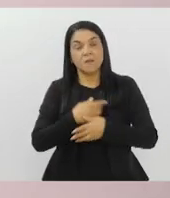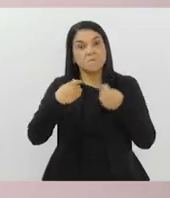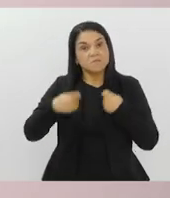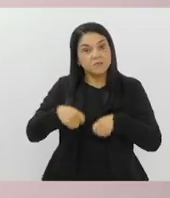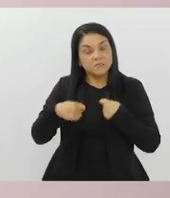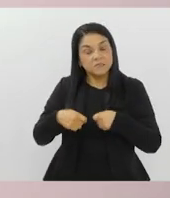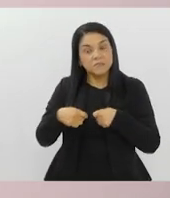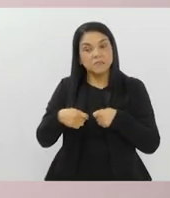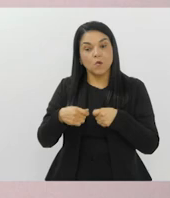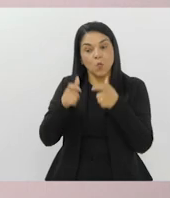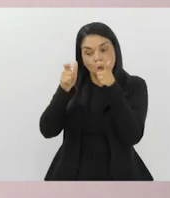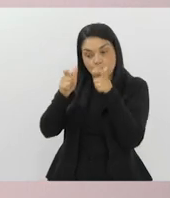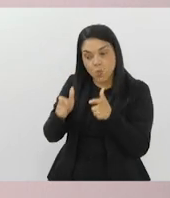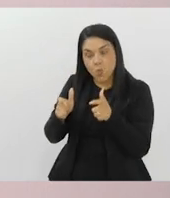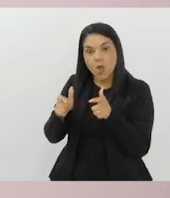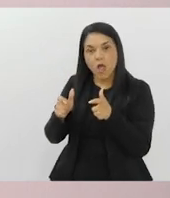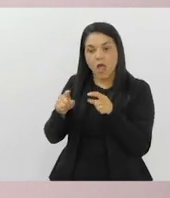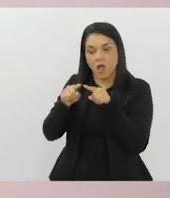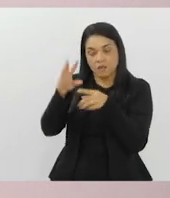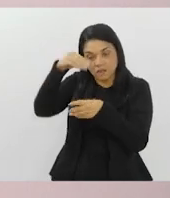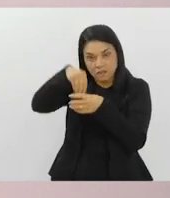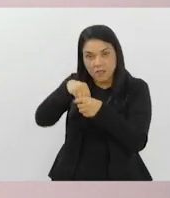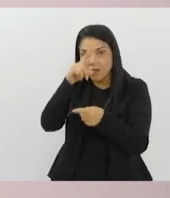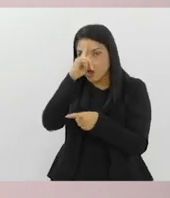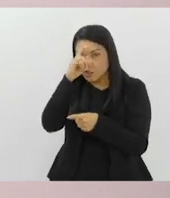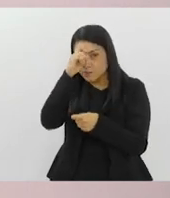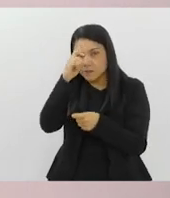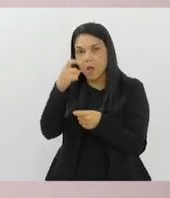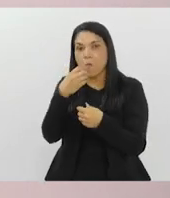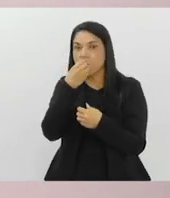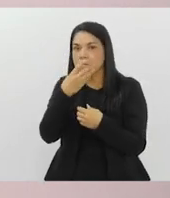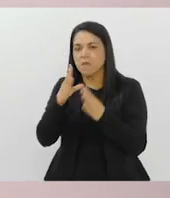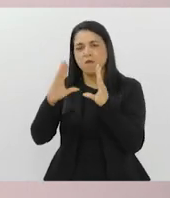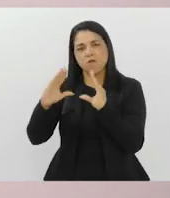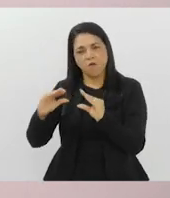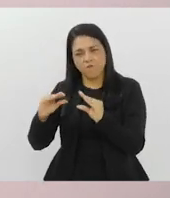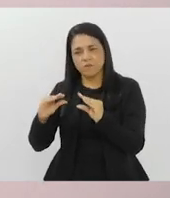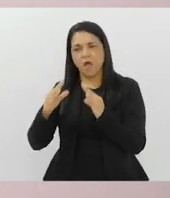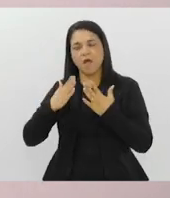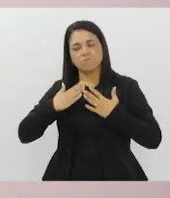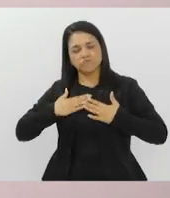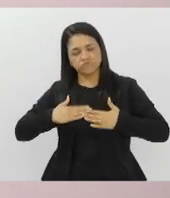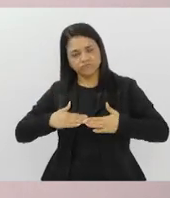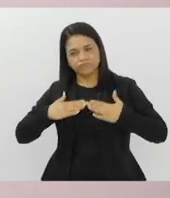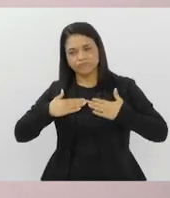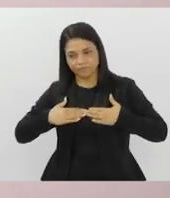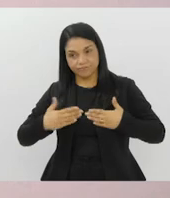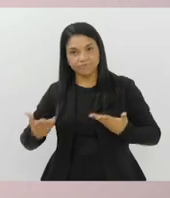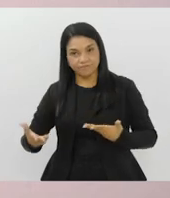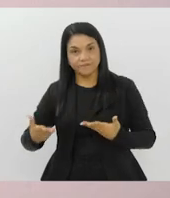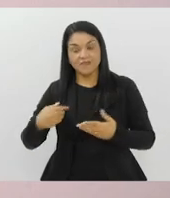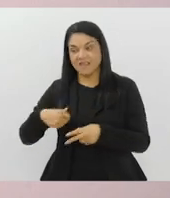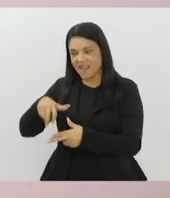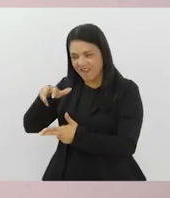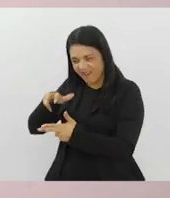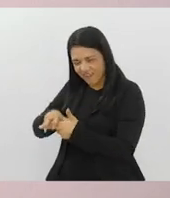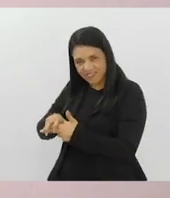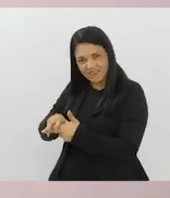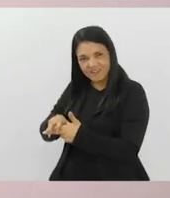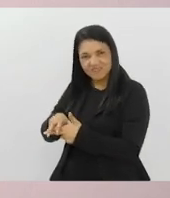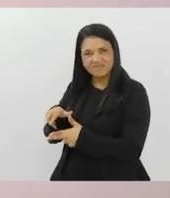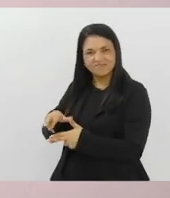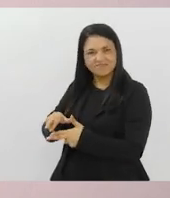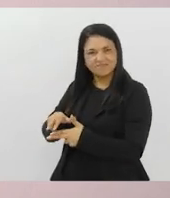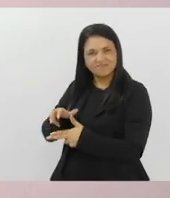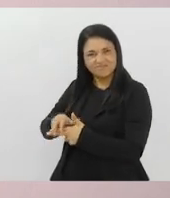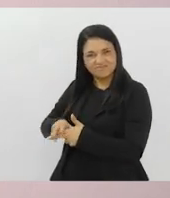dentro desse hospital. A gente precisa que essa mulher, ela está ali numa cadeira. Às vezes,